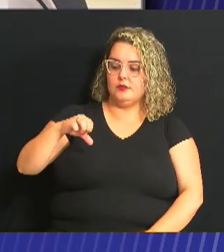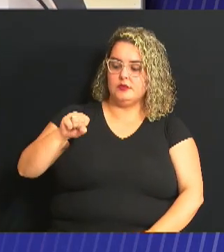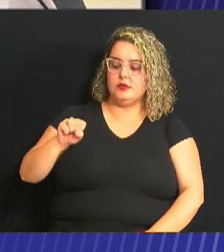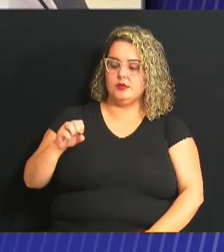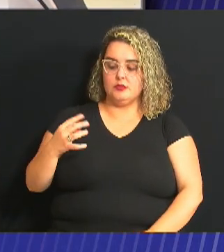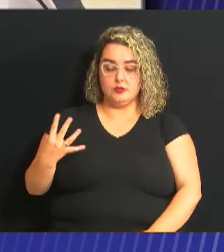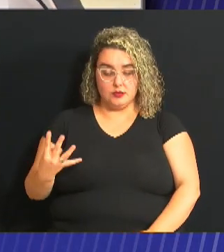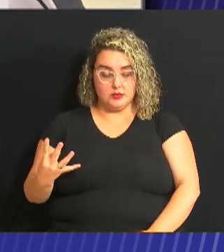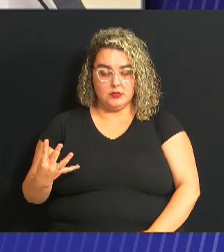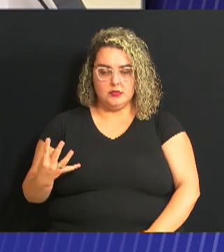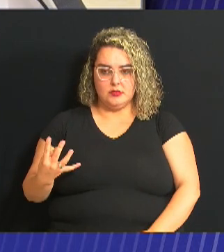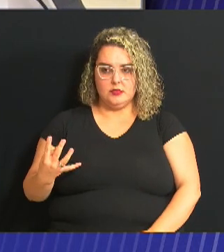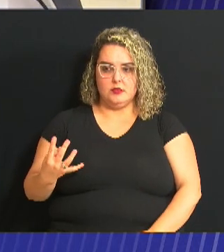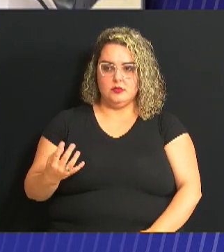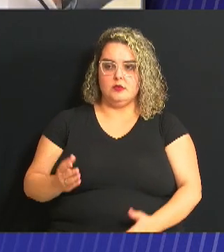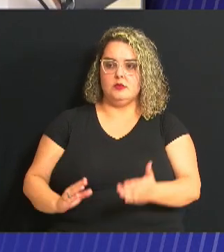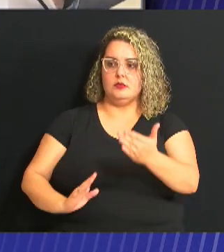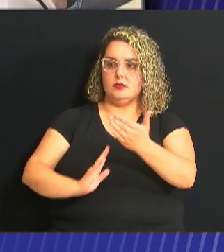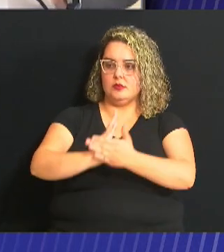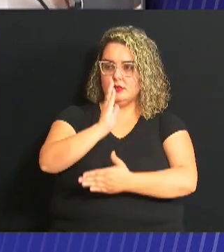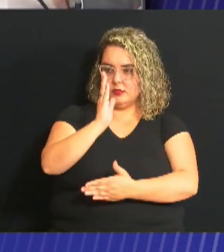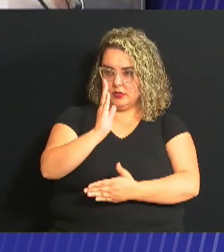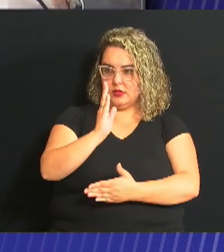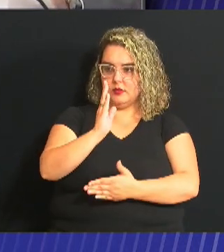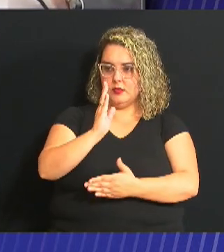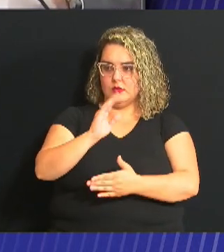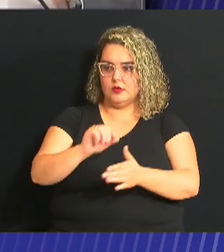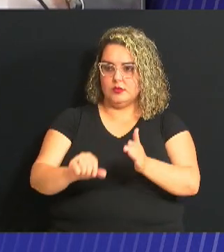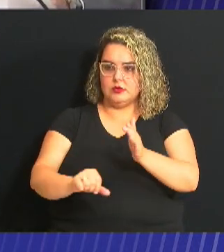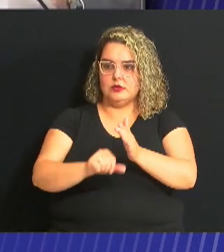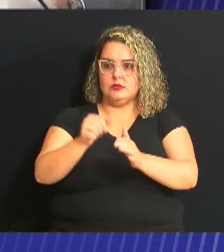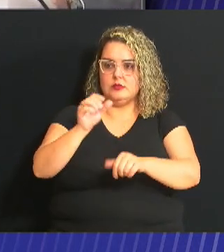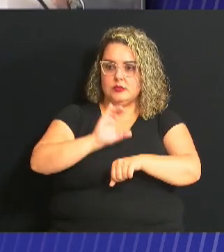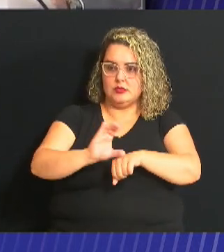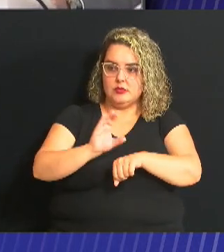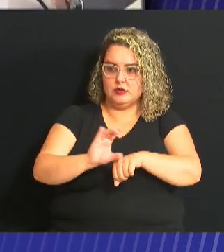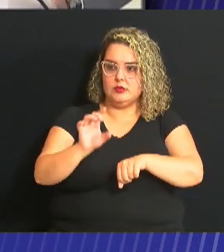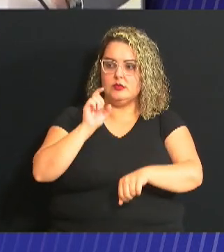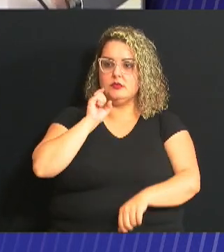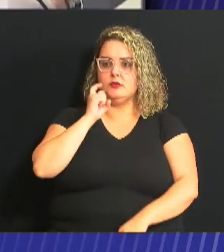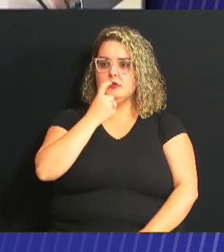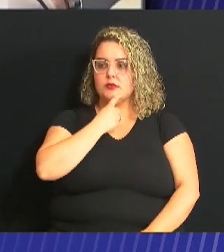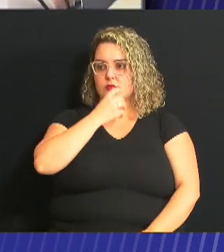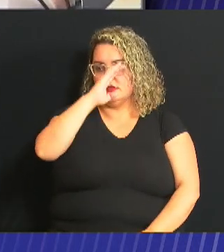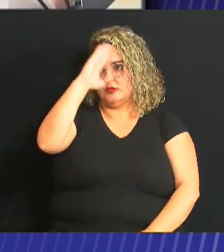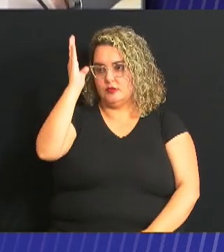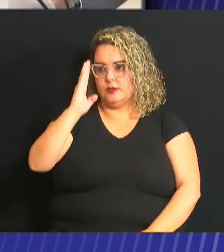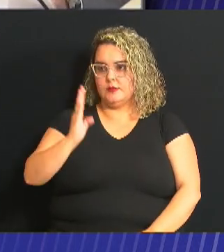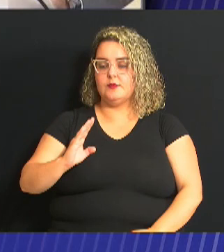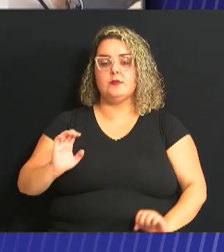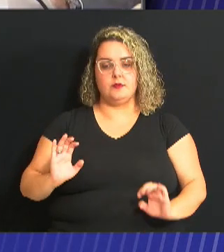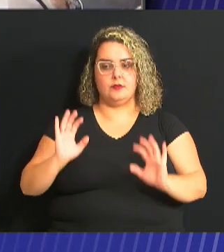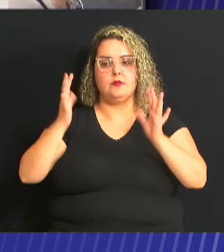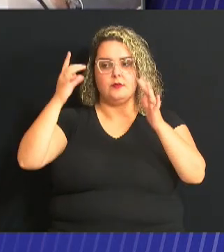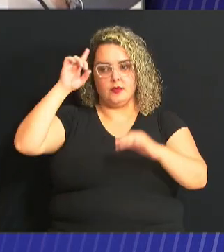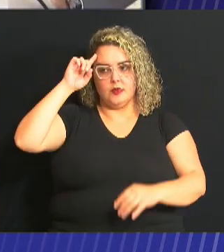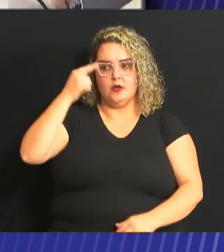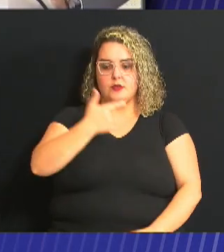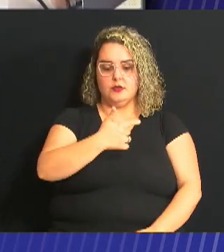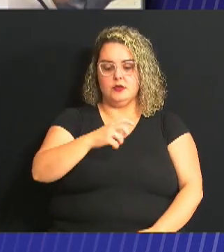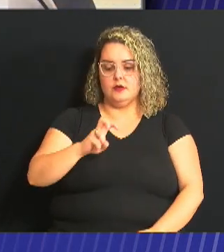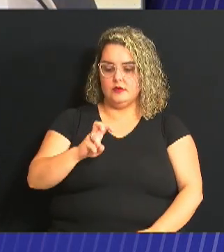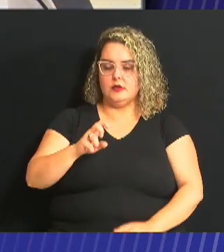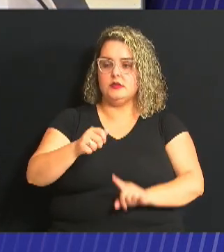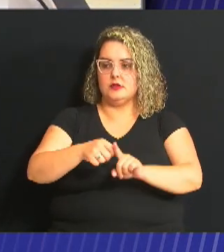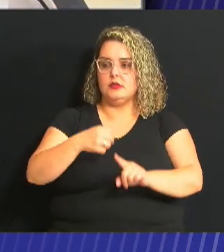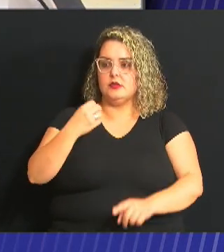que aprovou os primeiros cursos de odontologia no Brasil. Então, nós comemoramos no dia 25 de outubro, por conta